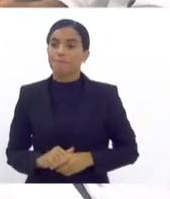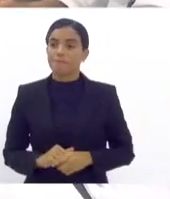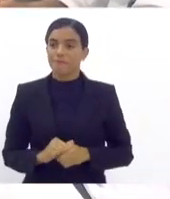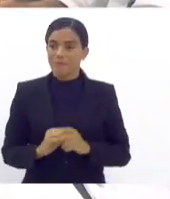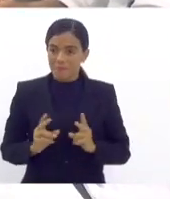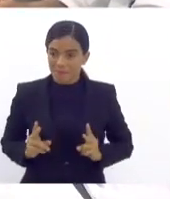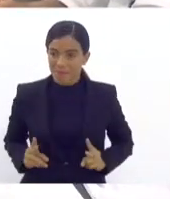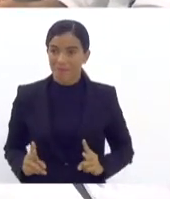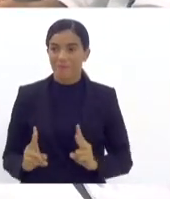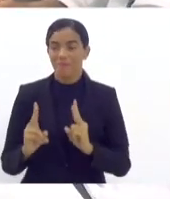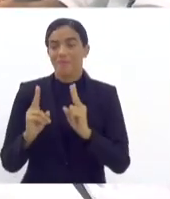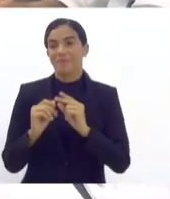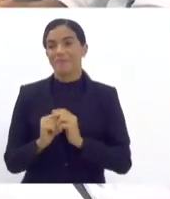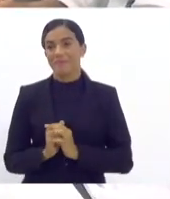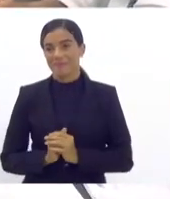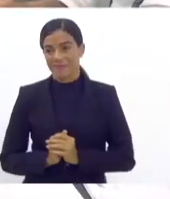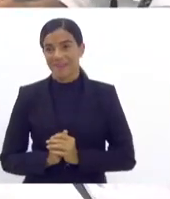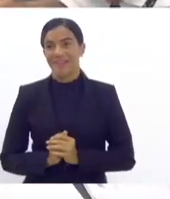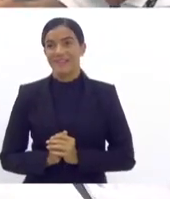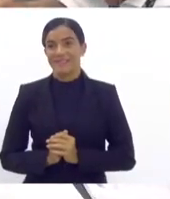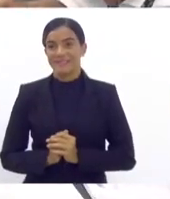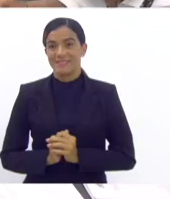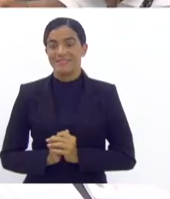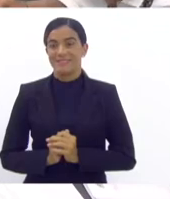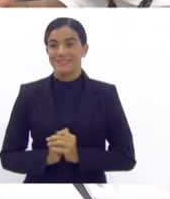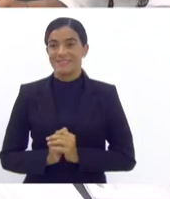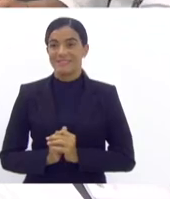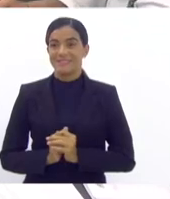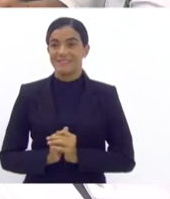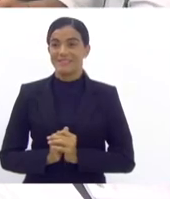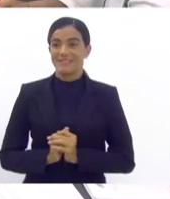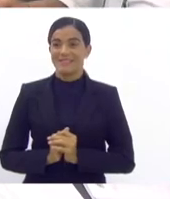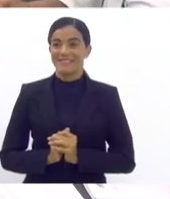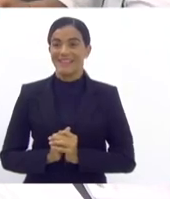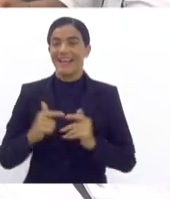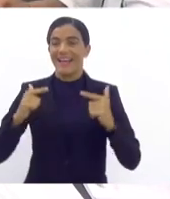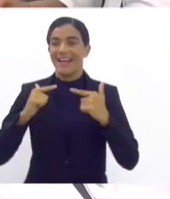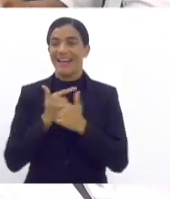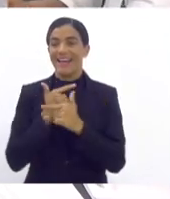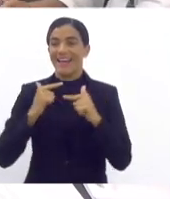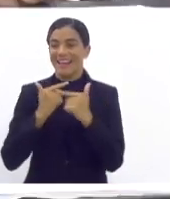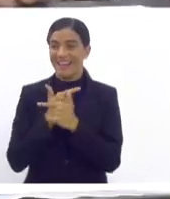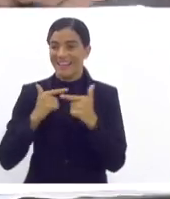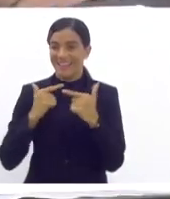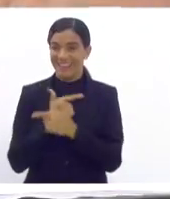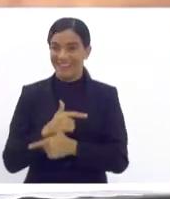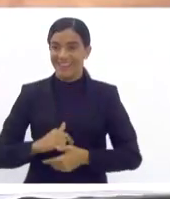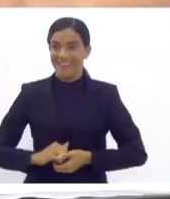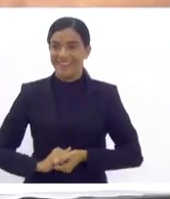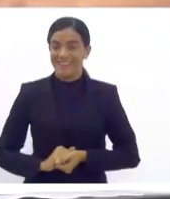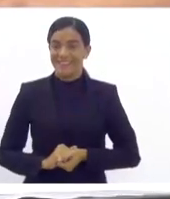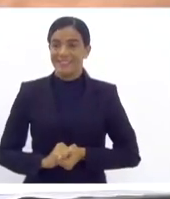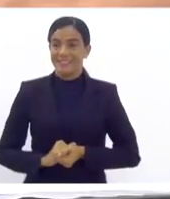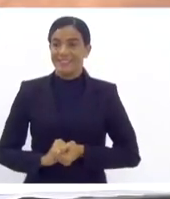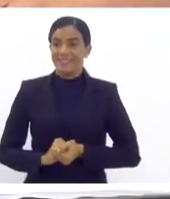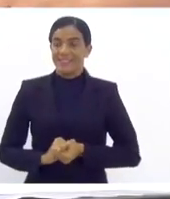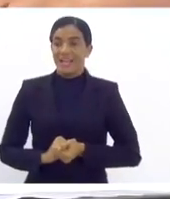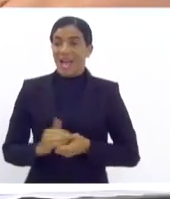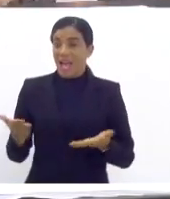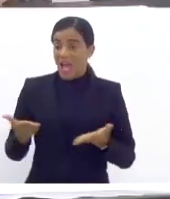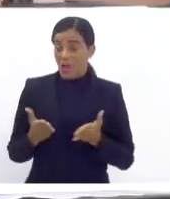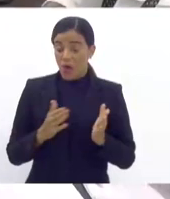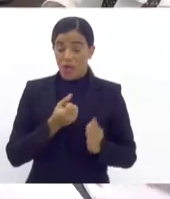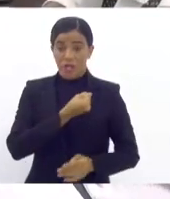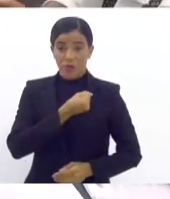Continuamos. Pode ser que em uma sessão eu mude meu voto, inclusive. É para piorar. Olha, nós estamos no 39